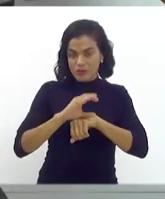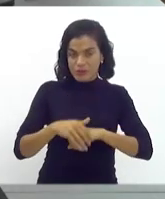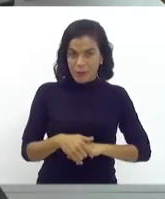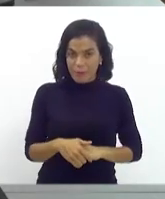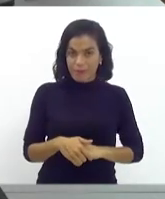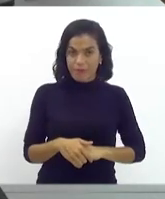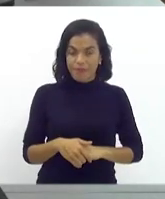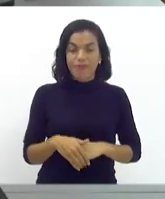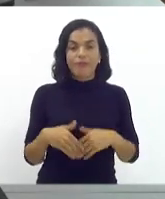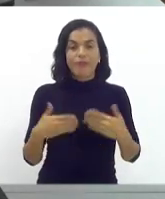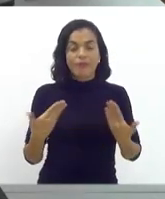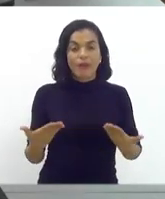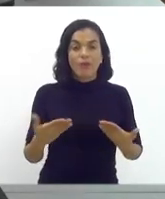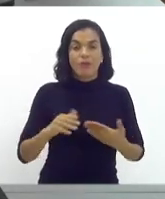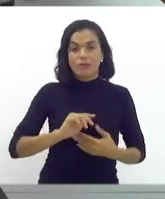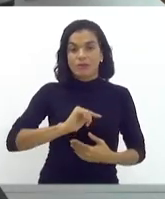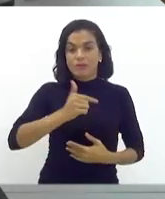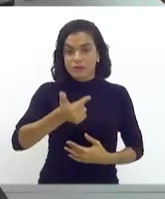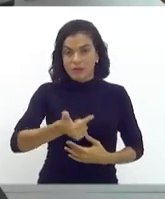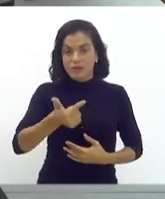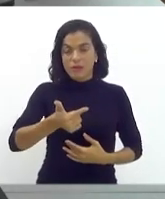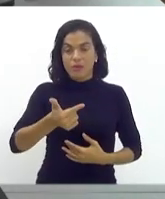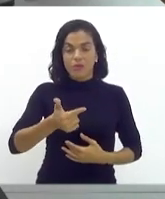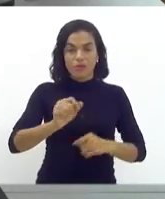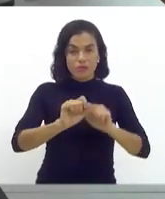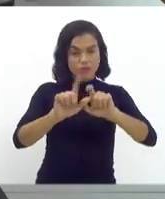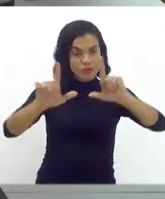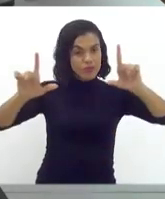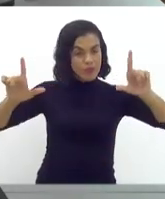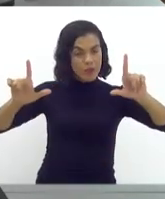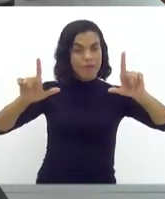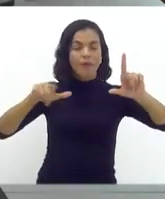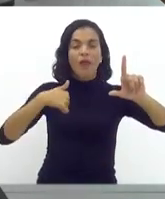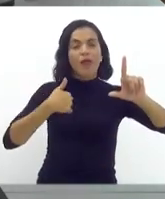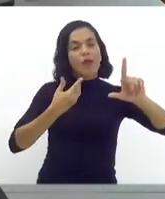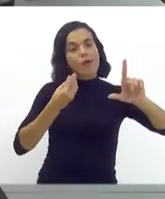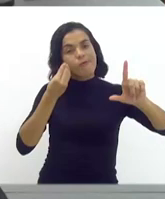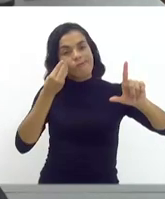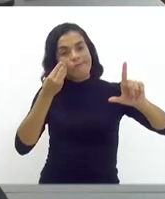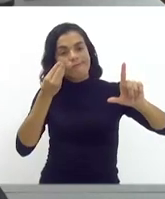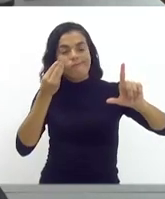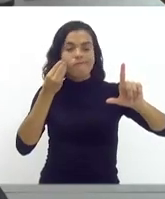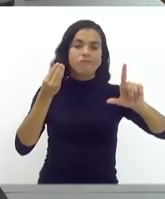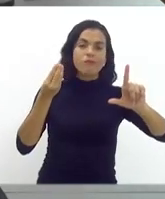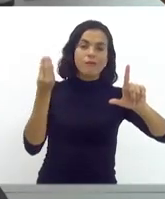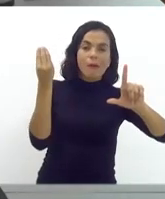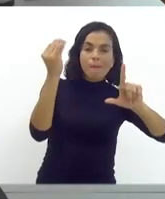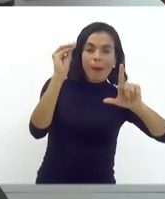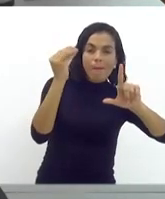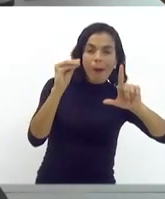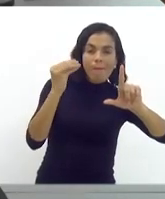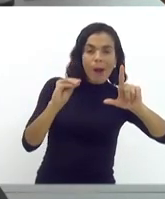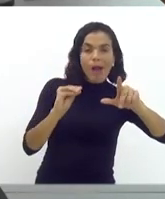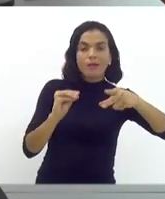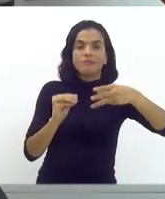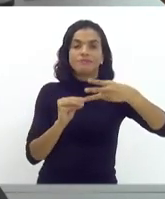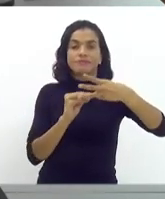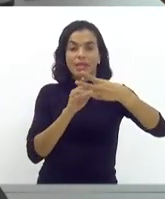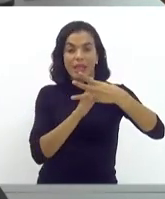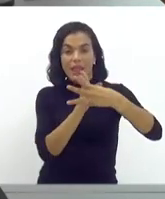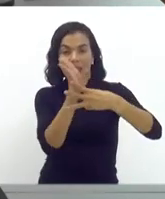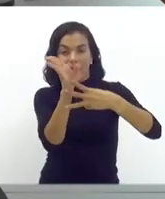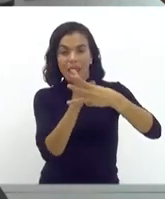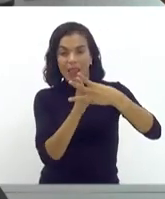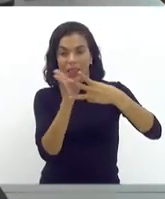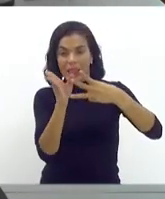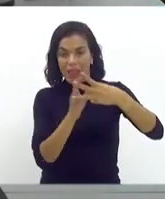a seguir a gente eu procurei traçar três nortes a respeito